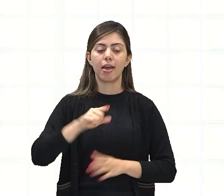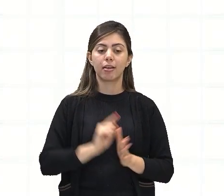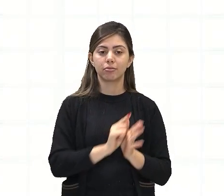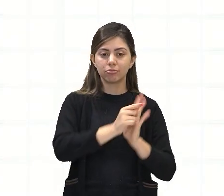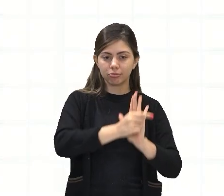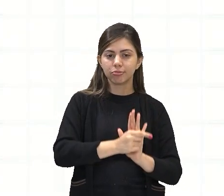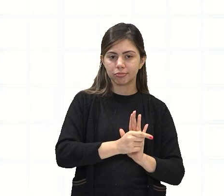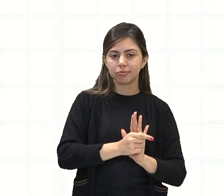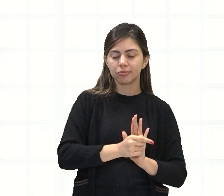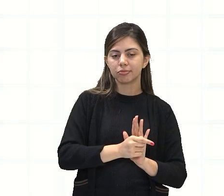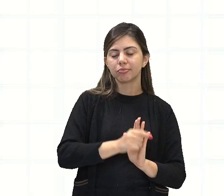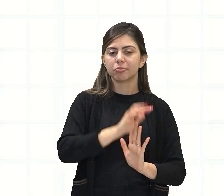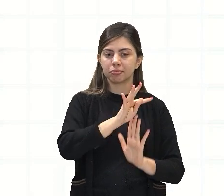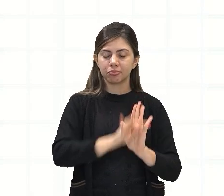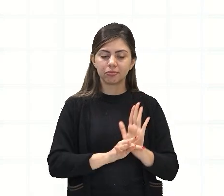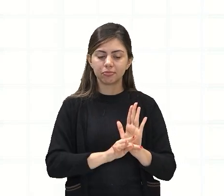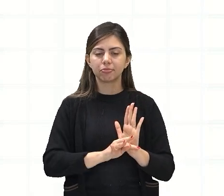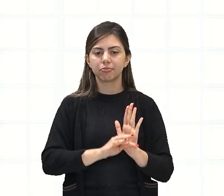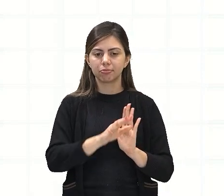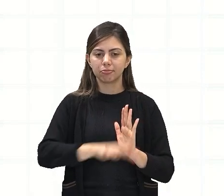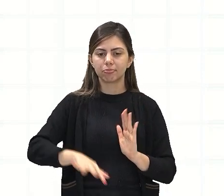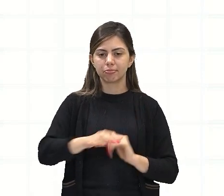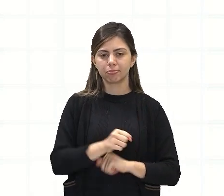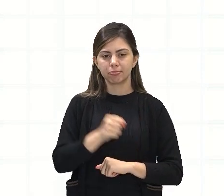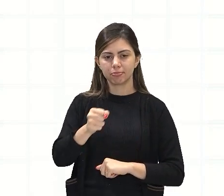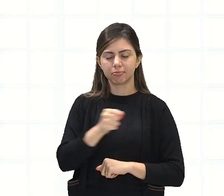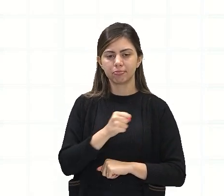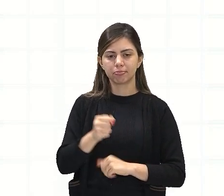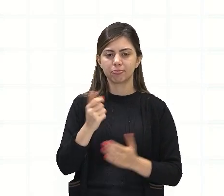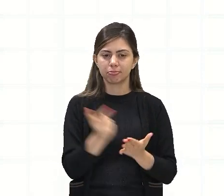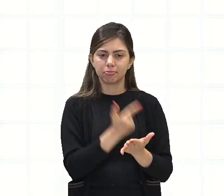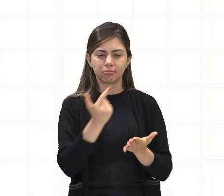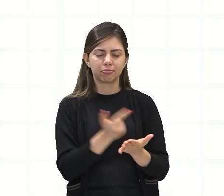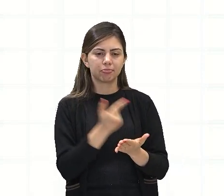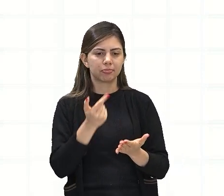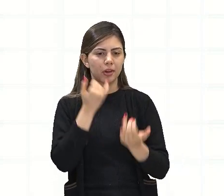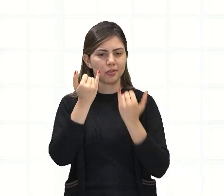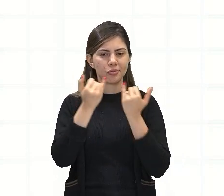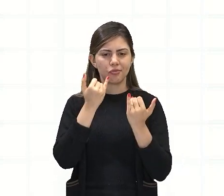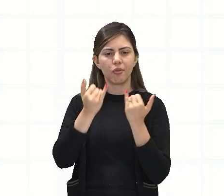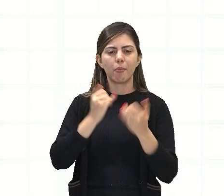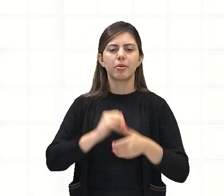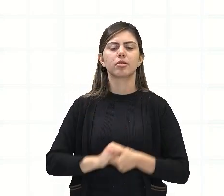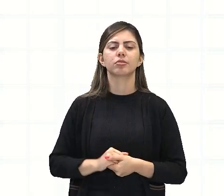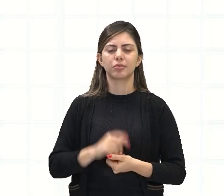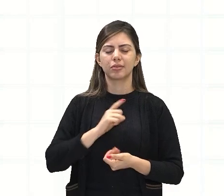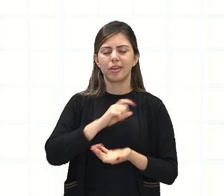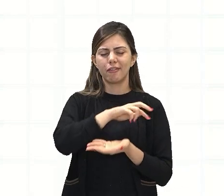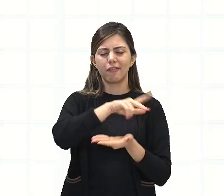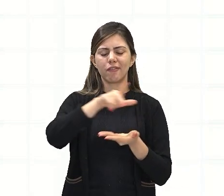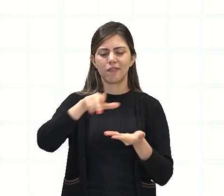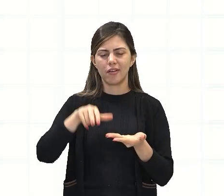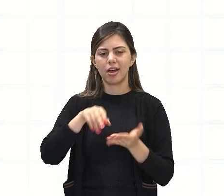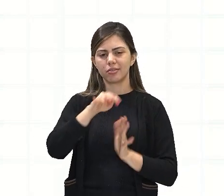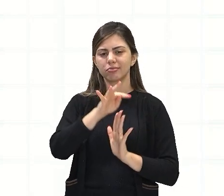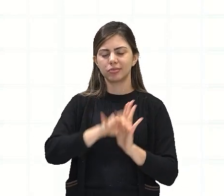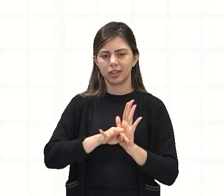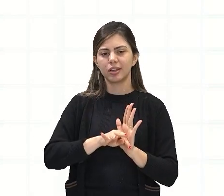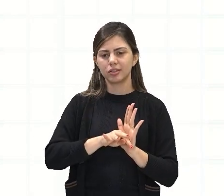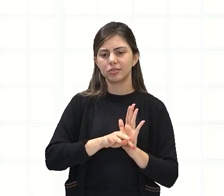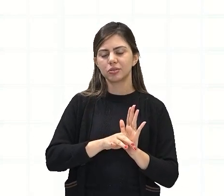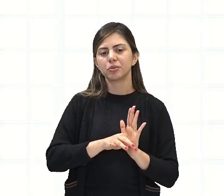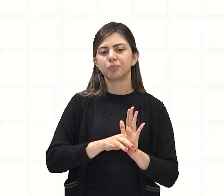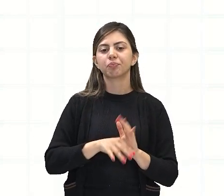né, textual, jornalístico, desse tipo de texto, dos vários, né, textos jornalísticos, mas estamos falando da